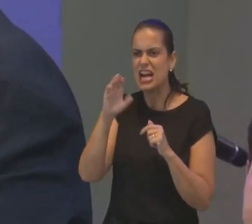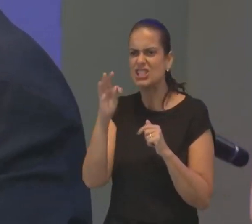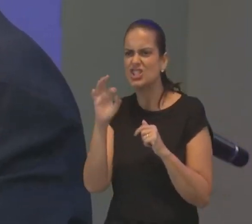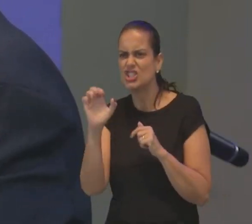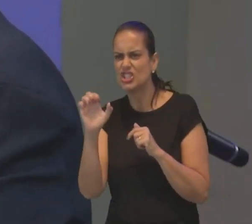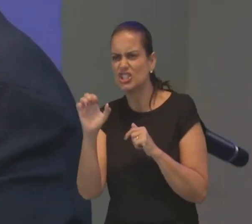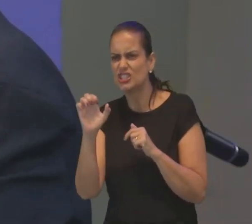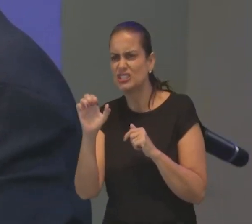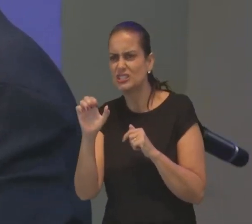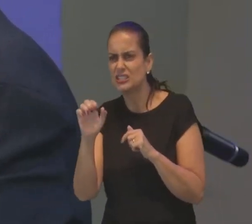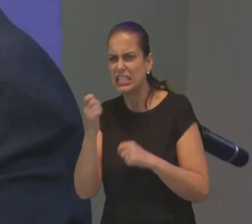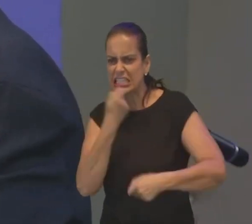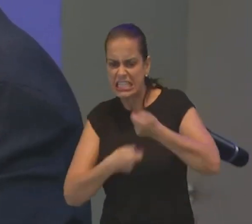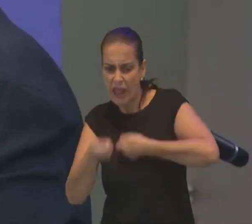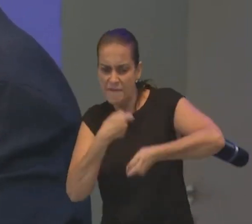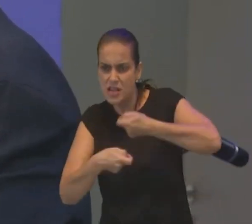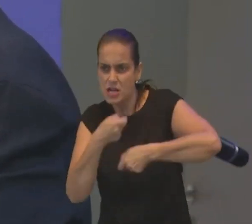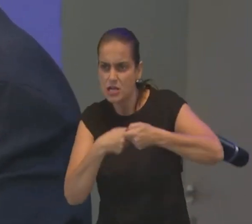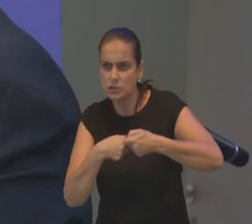da pia.